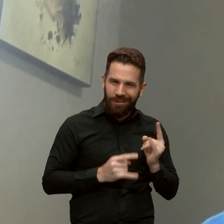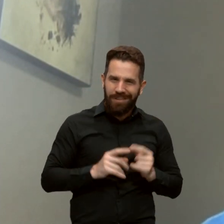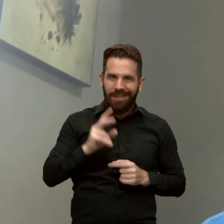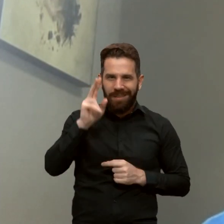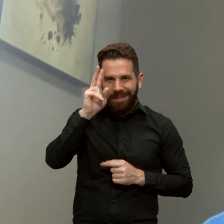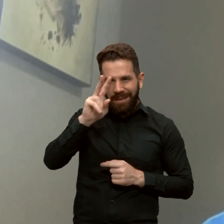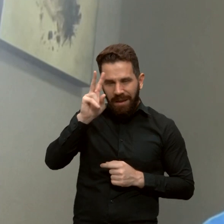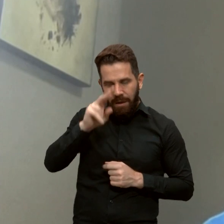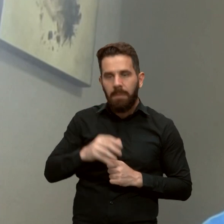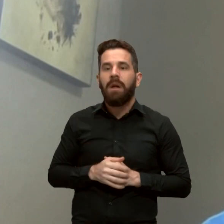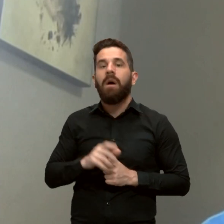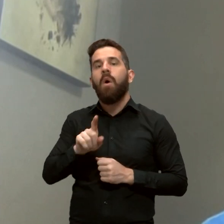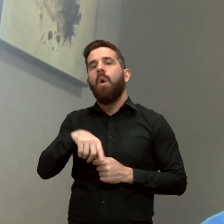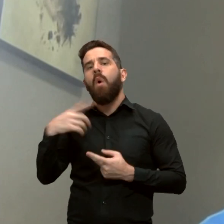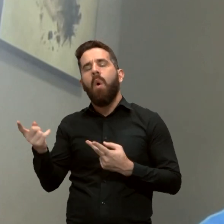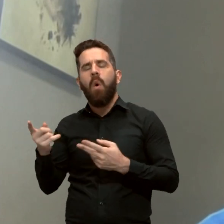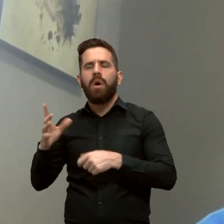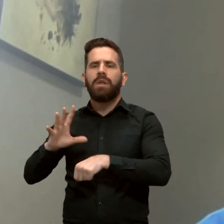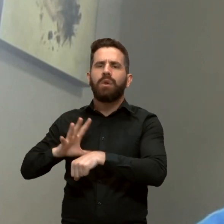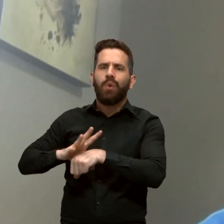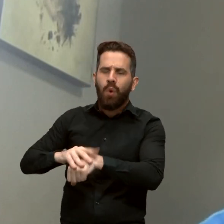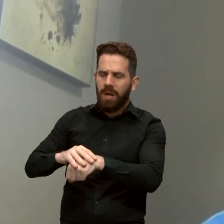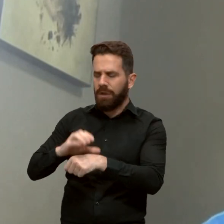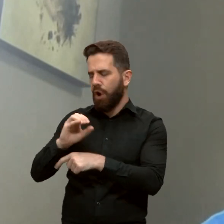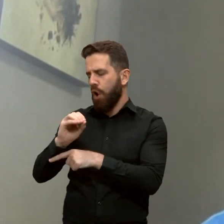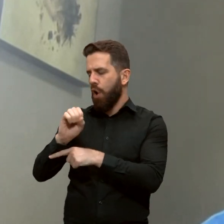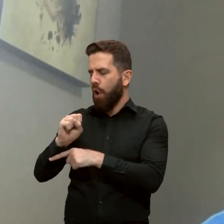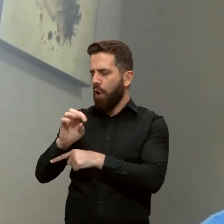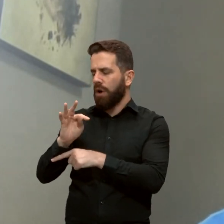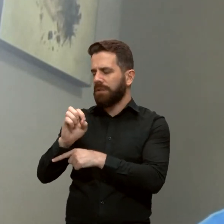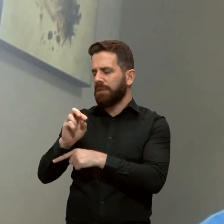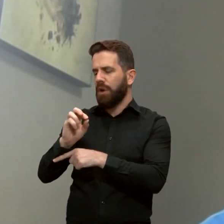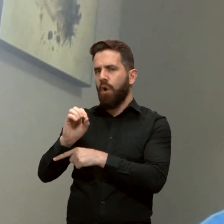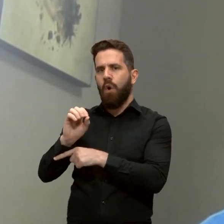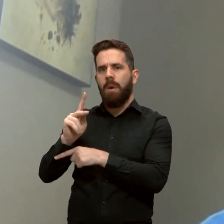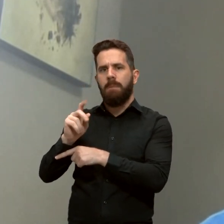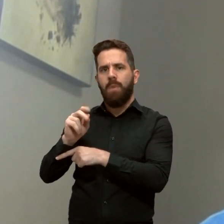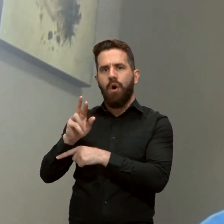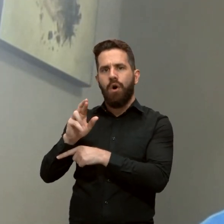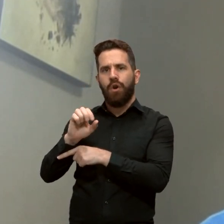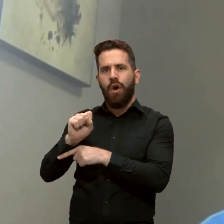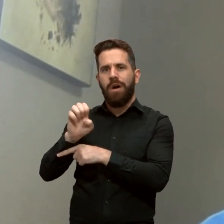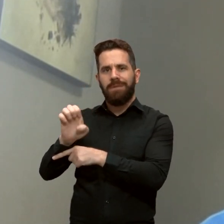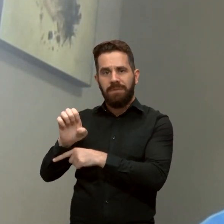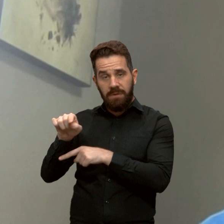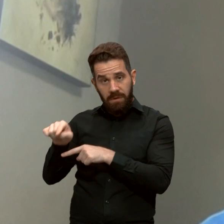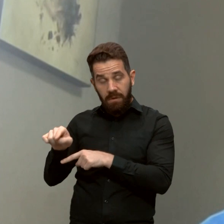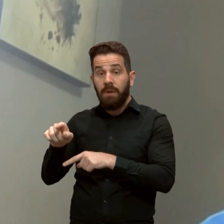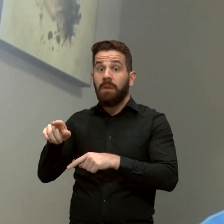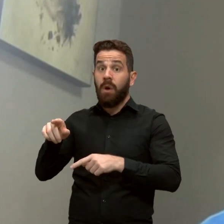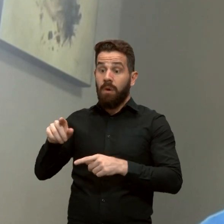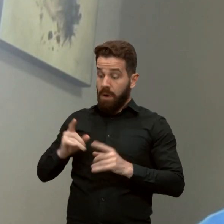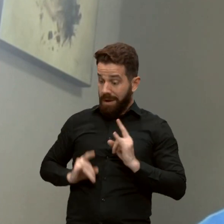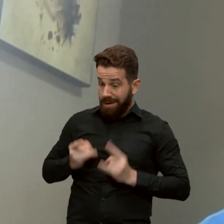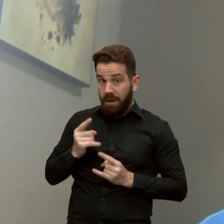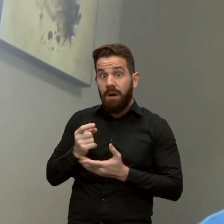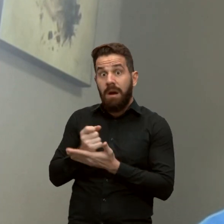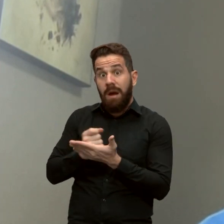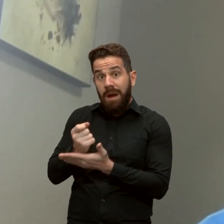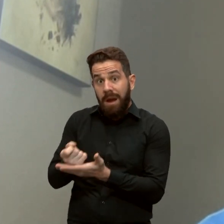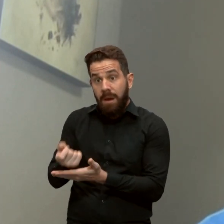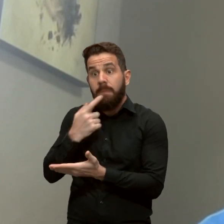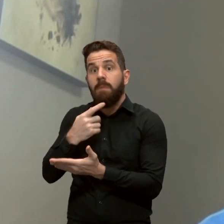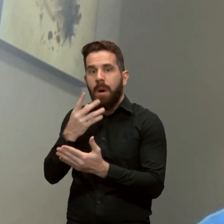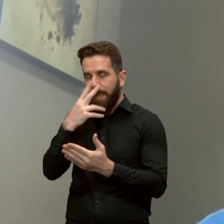também é uma outra doença na fase tardia do climatério. Então, a reposição hormonal, ela tem indicação